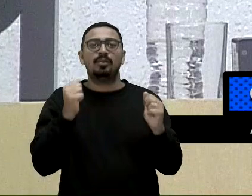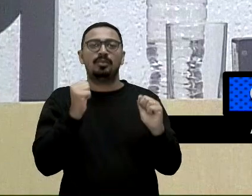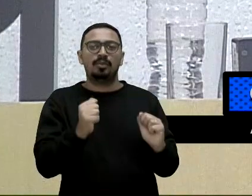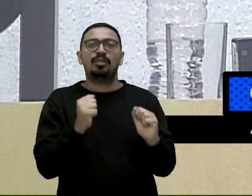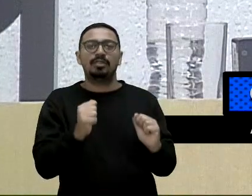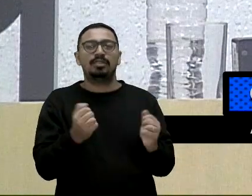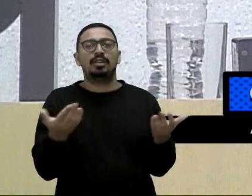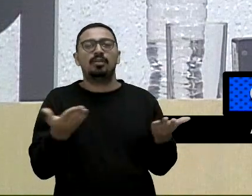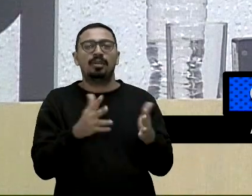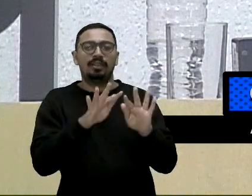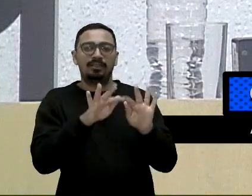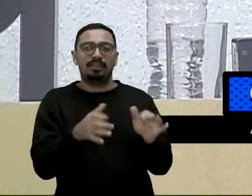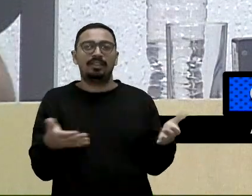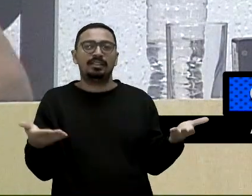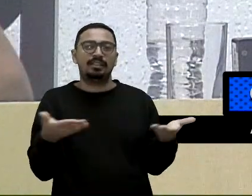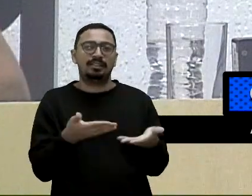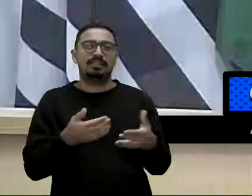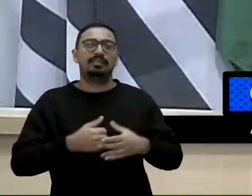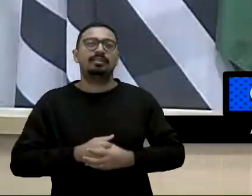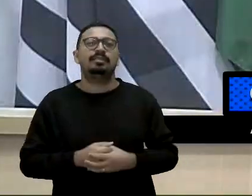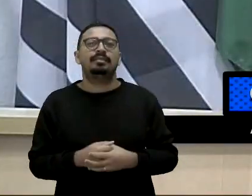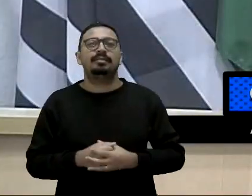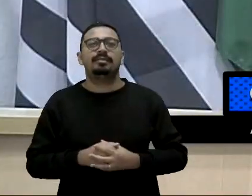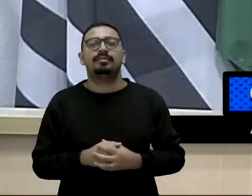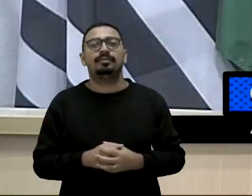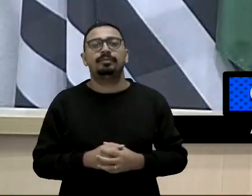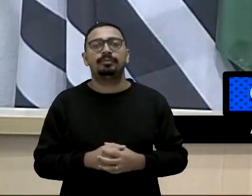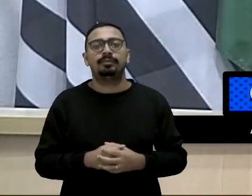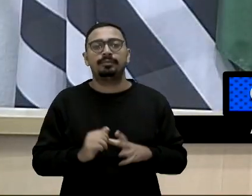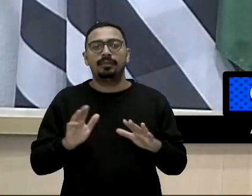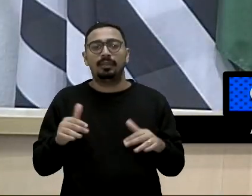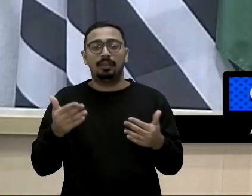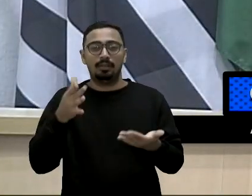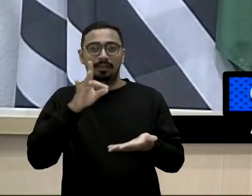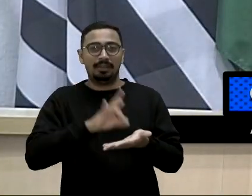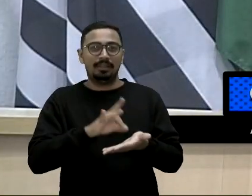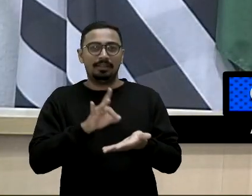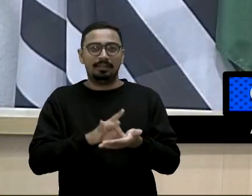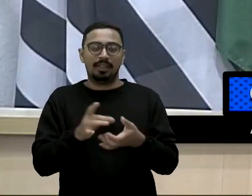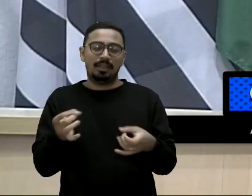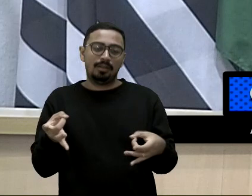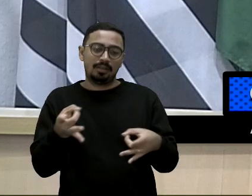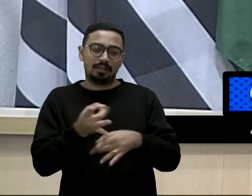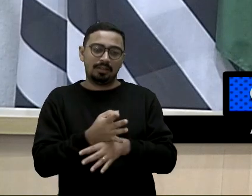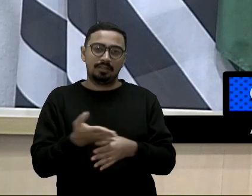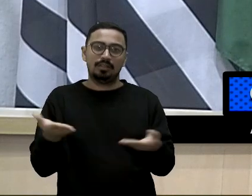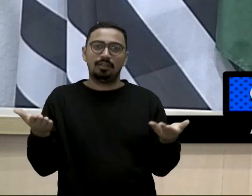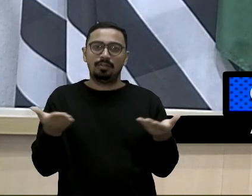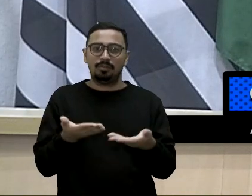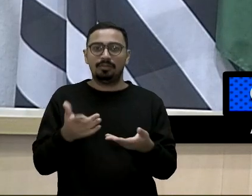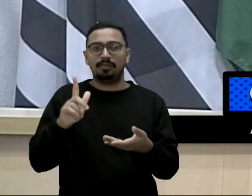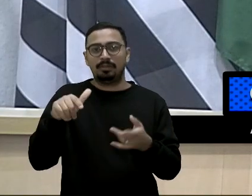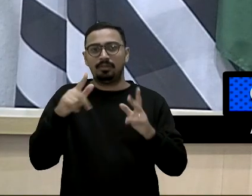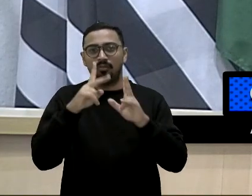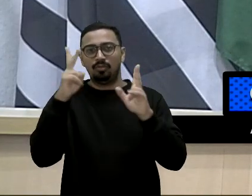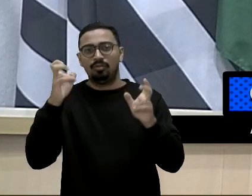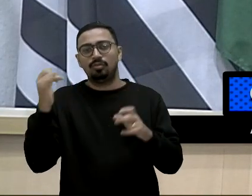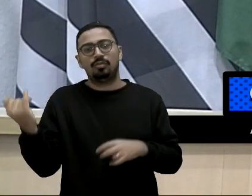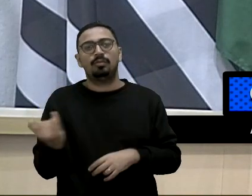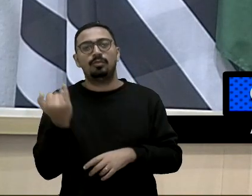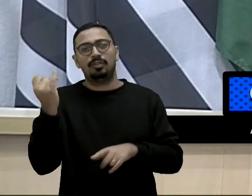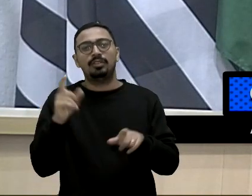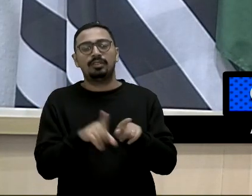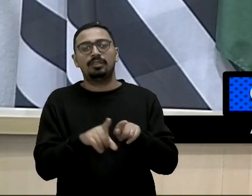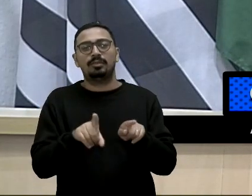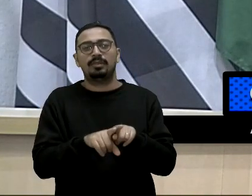encaminhar para a conclusão, isso, tá bom? Tá, vou encerrar. Então, na realidade, assim, concluindo, eu acho que é um assunto de suma